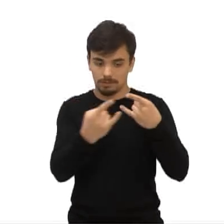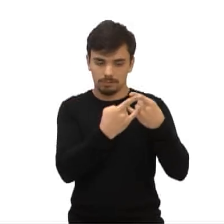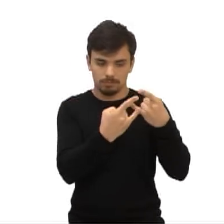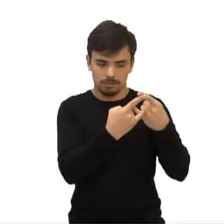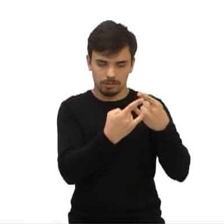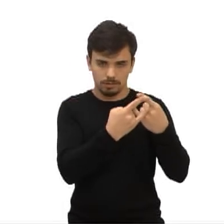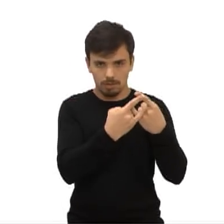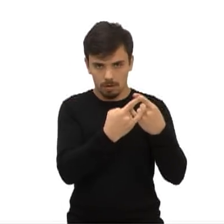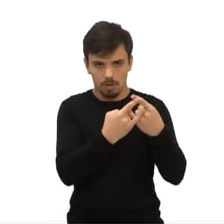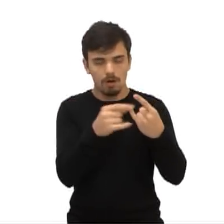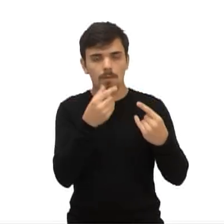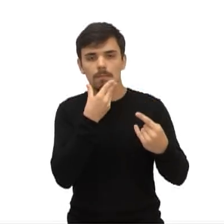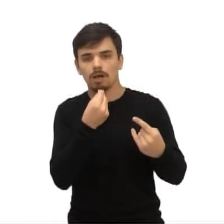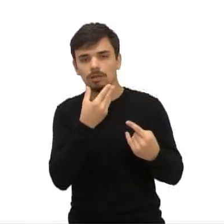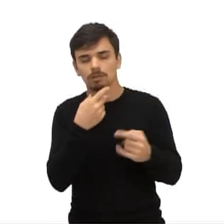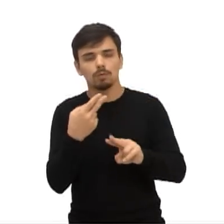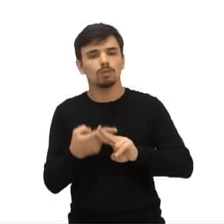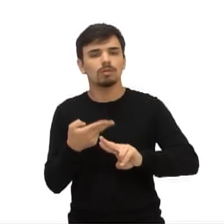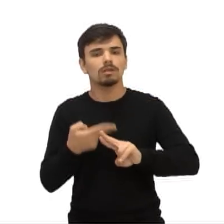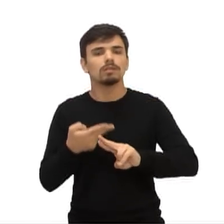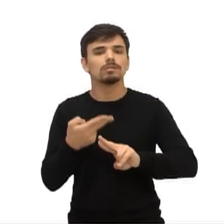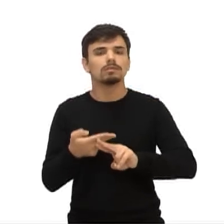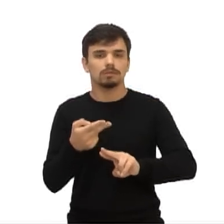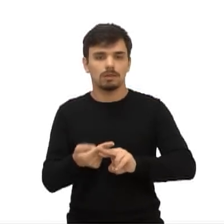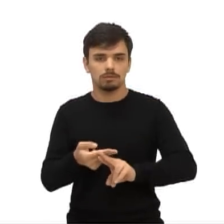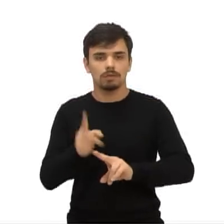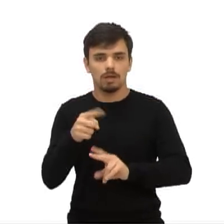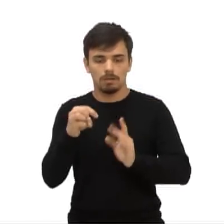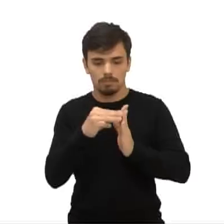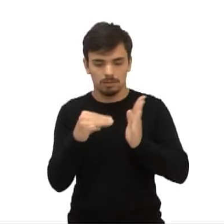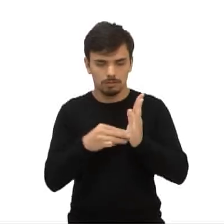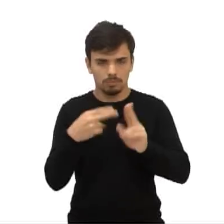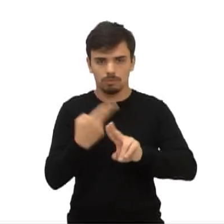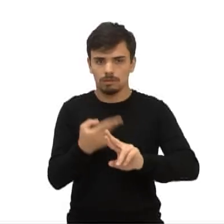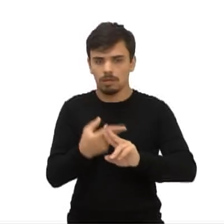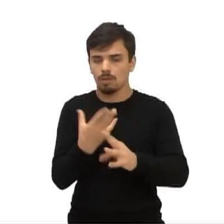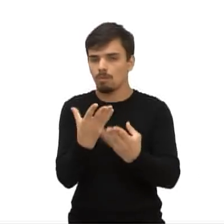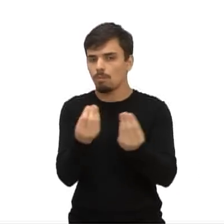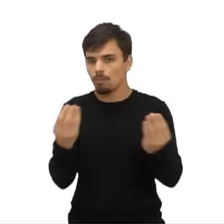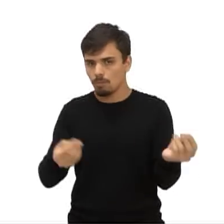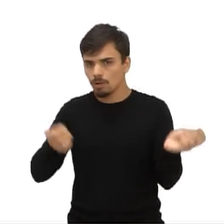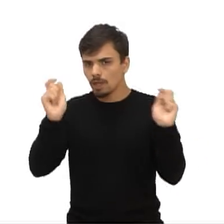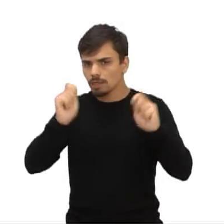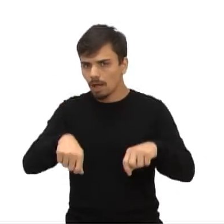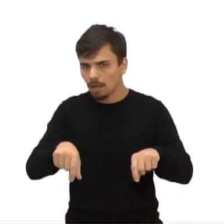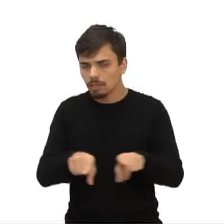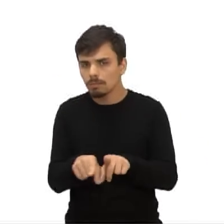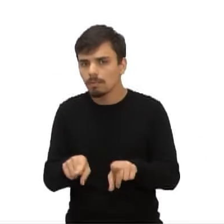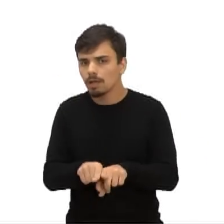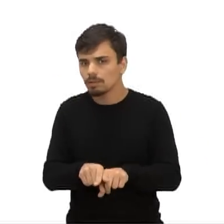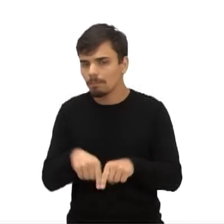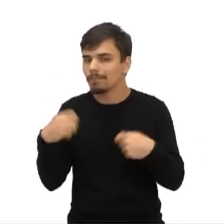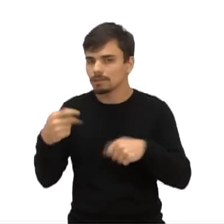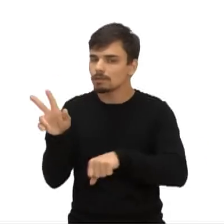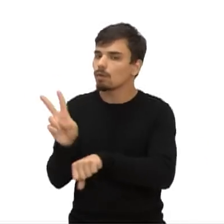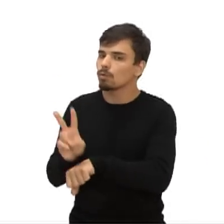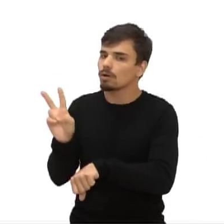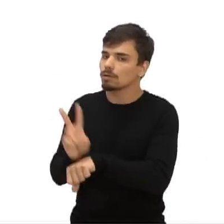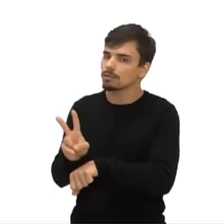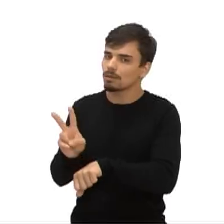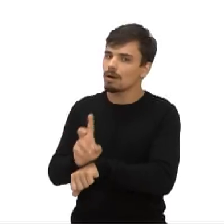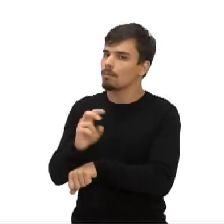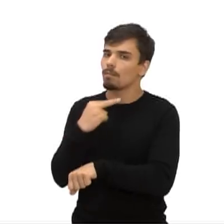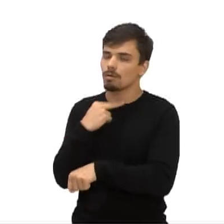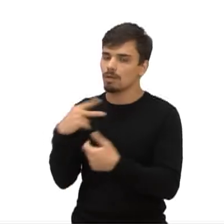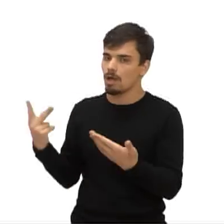masculina, método muito utilizado, né, seja bastante eficiente, são necessários alguns cuidados para que ela não